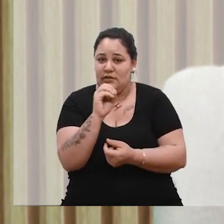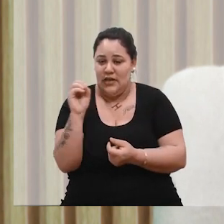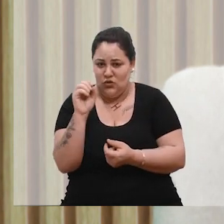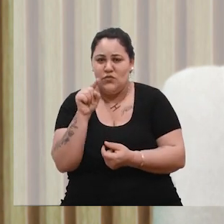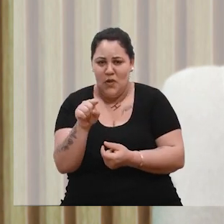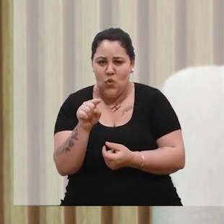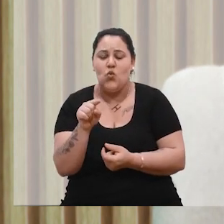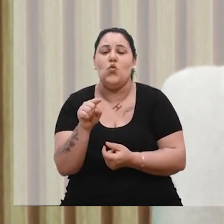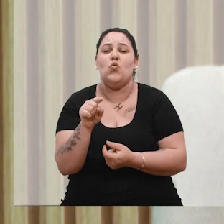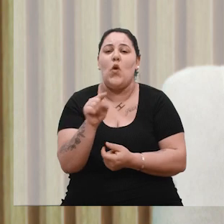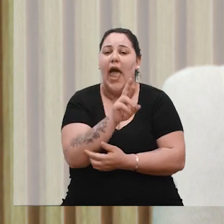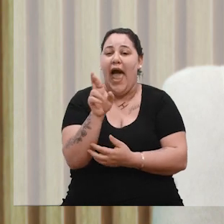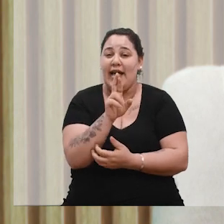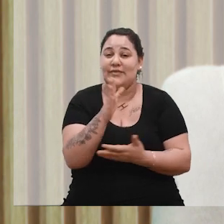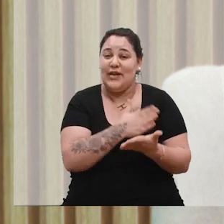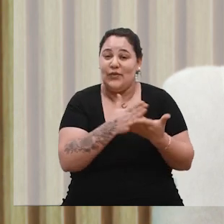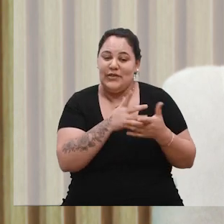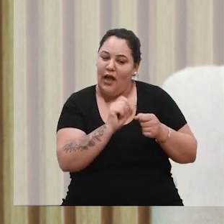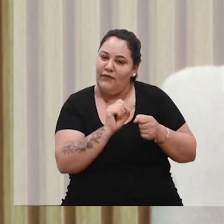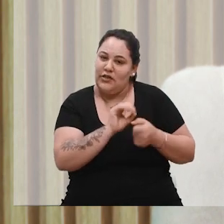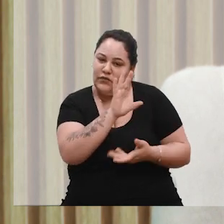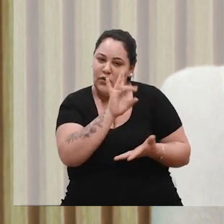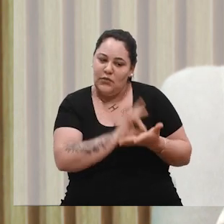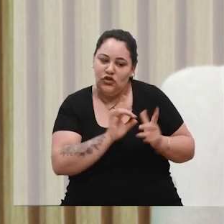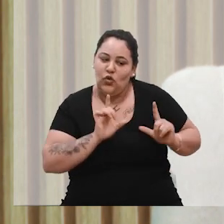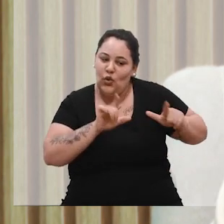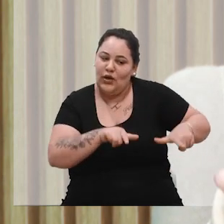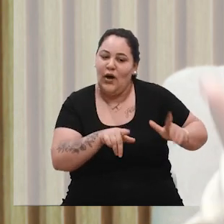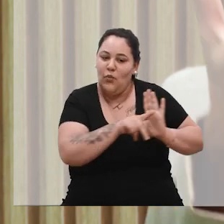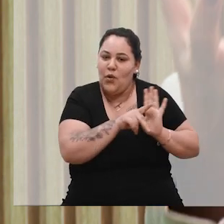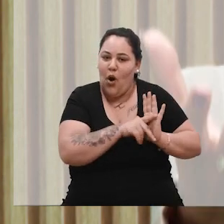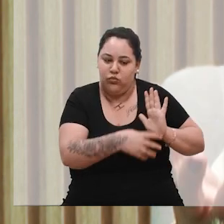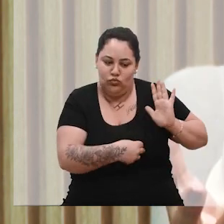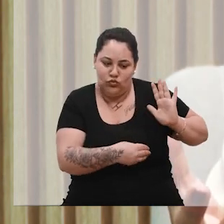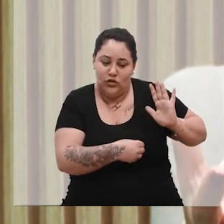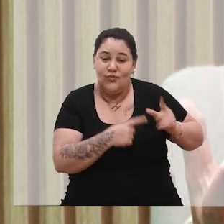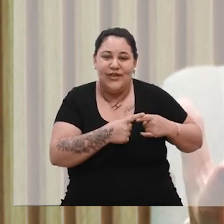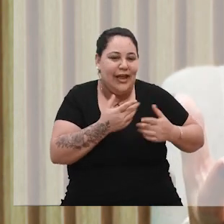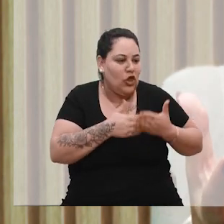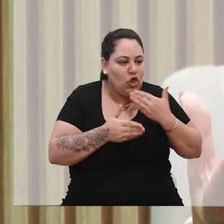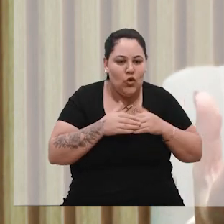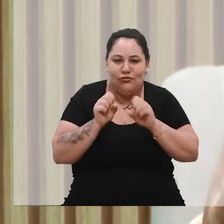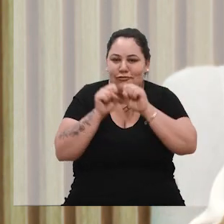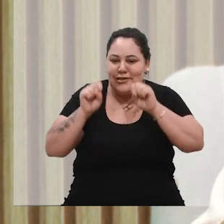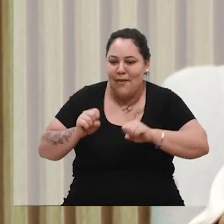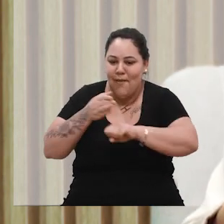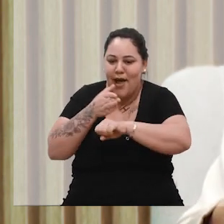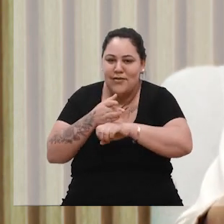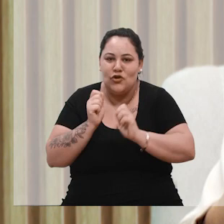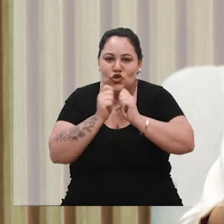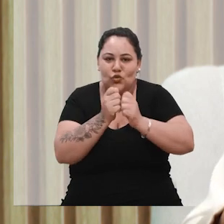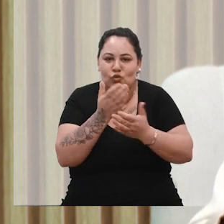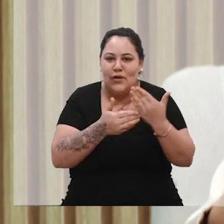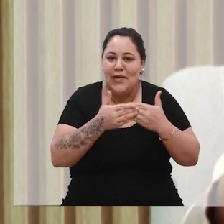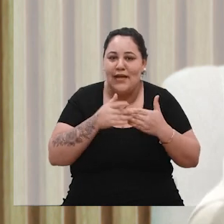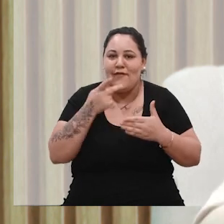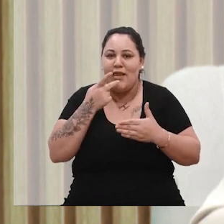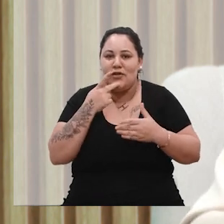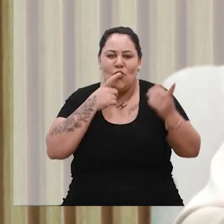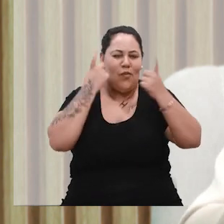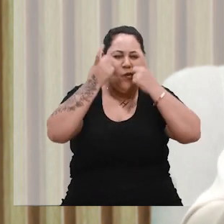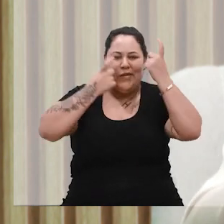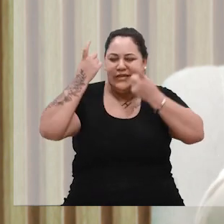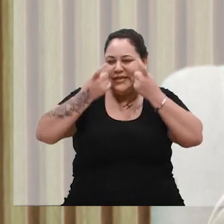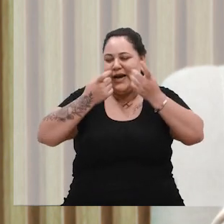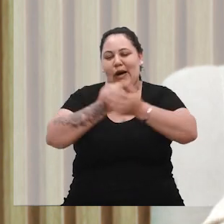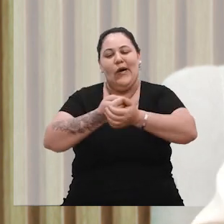mil reais, para que ele comece a operar. Porque é todo um sistema, obviamente, né? A gente está falando de toda uma preocupação,